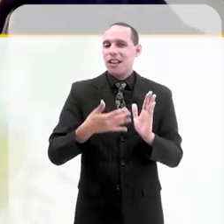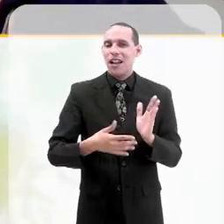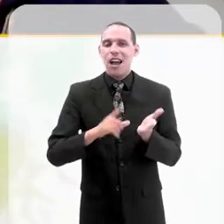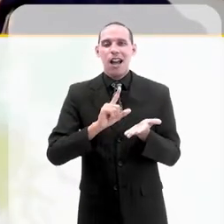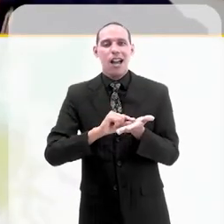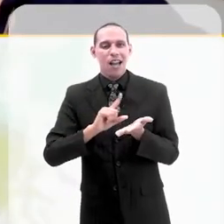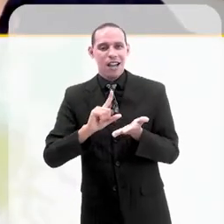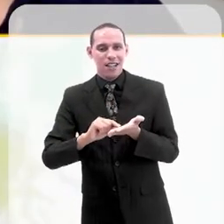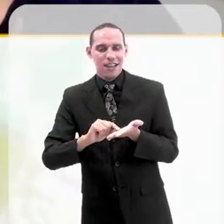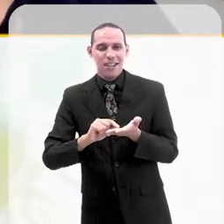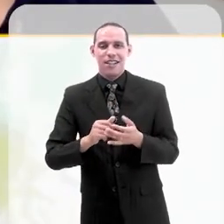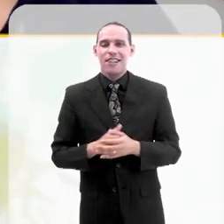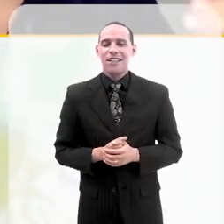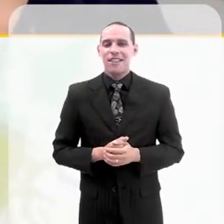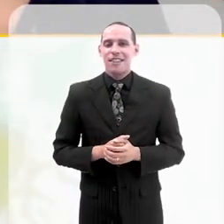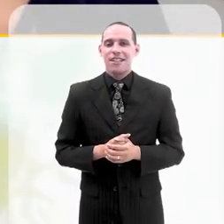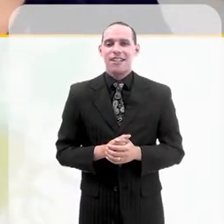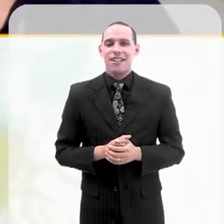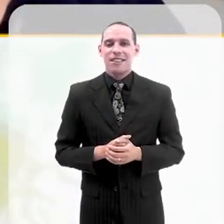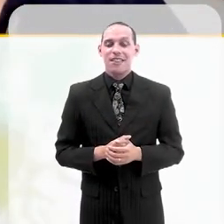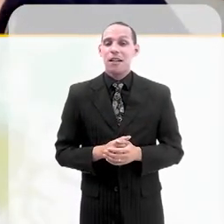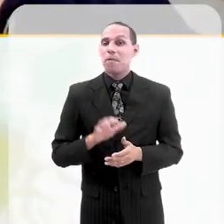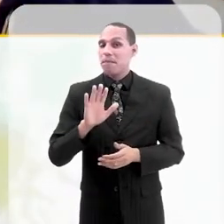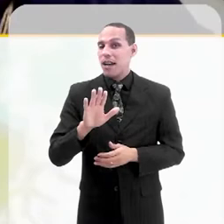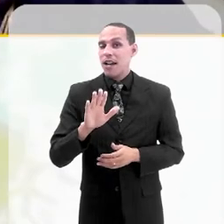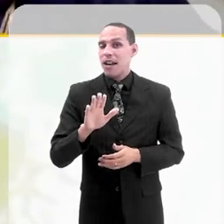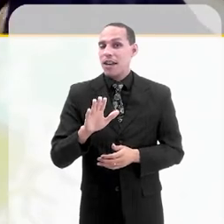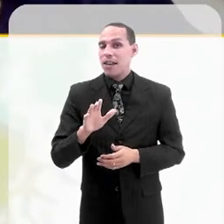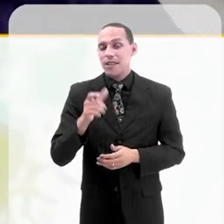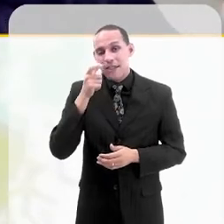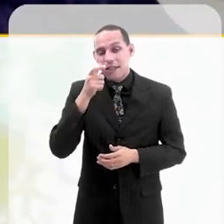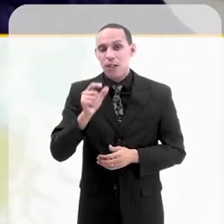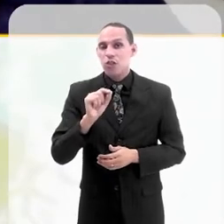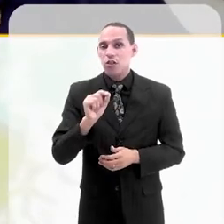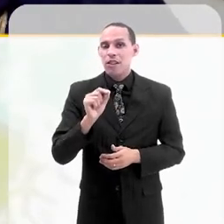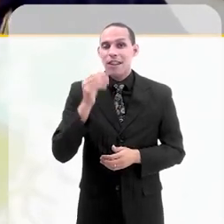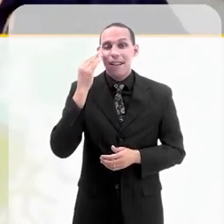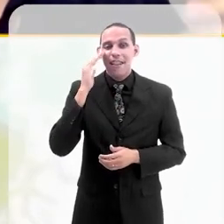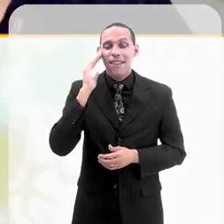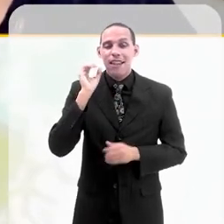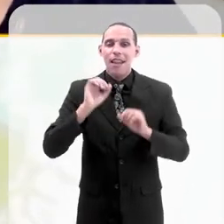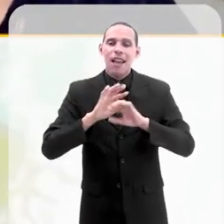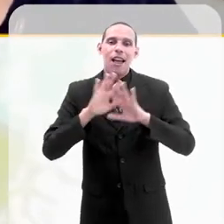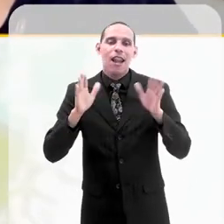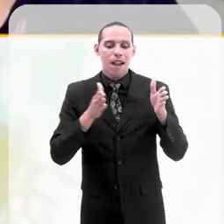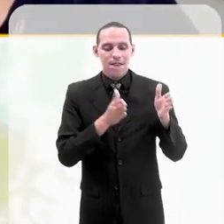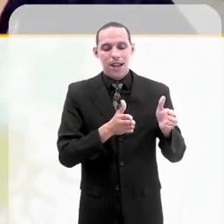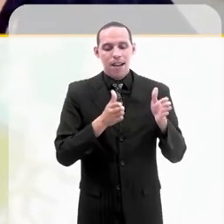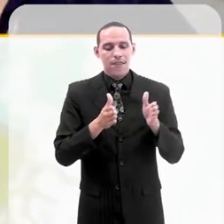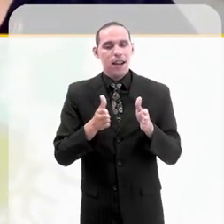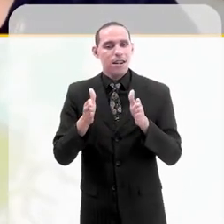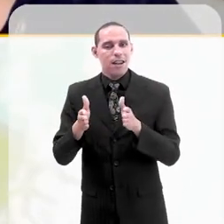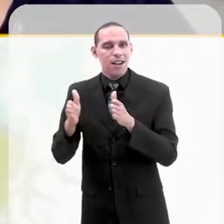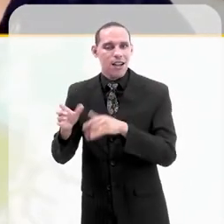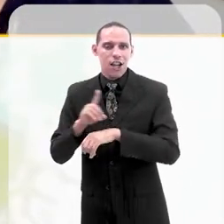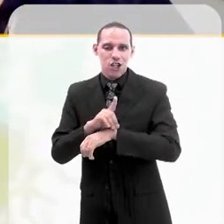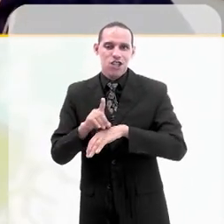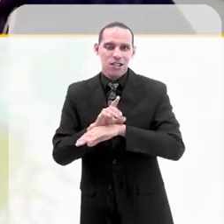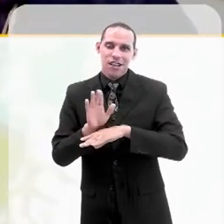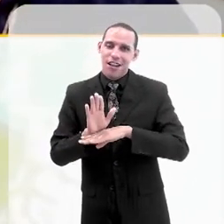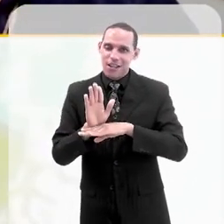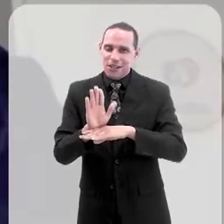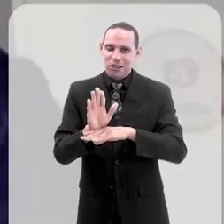mais interessante é você entender as fases, tá? Então, esse recurso digital traz as fases para a gente ensinar professores,